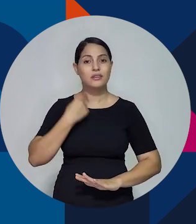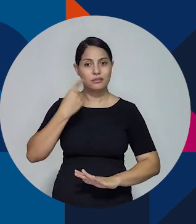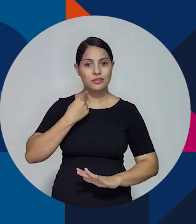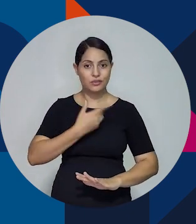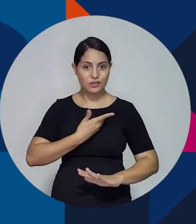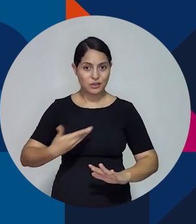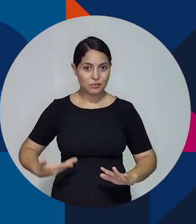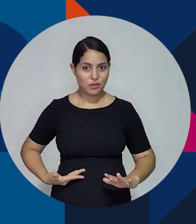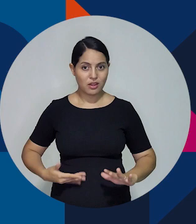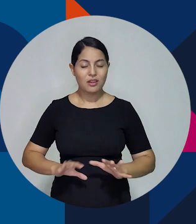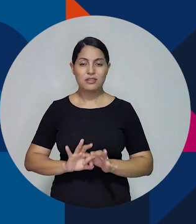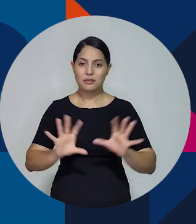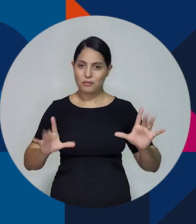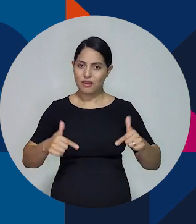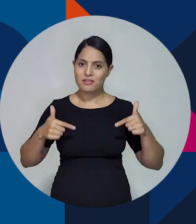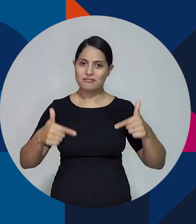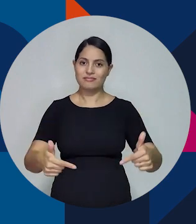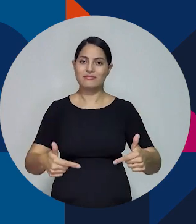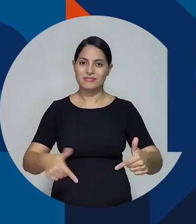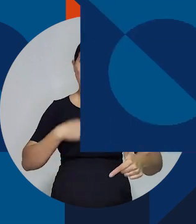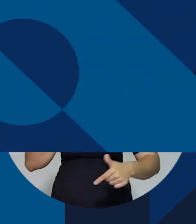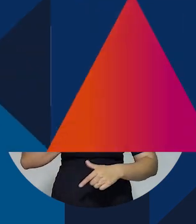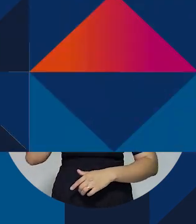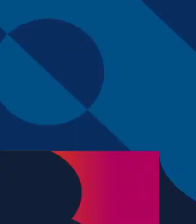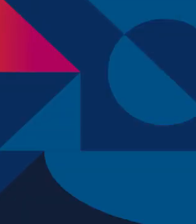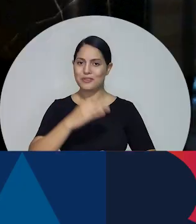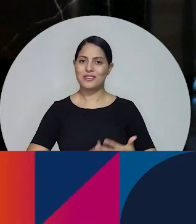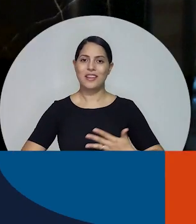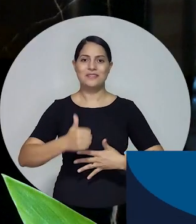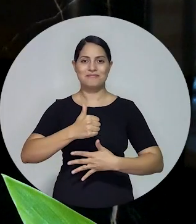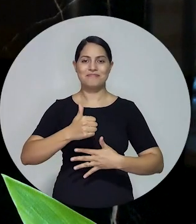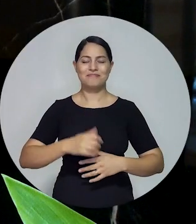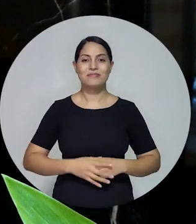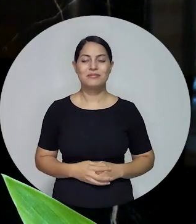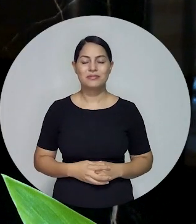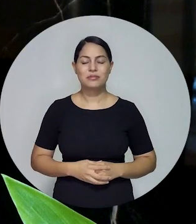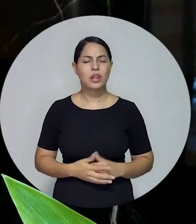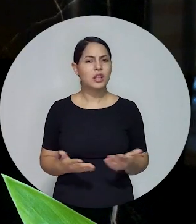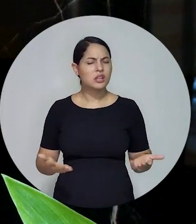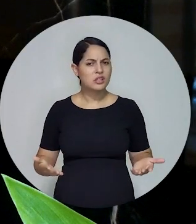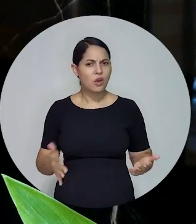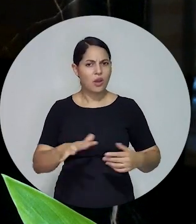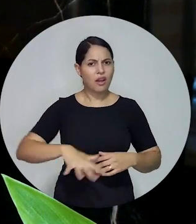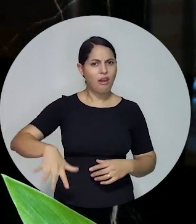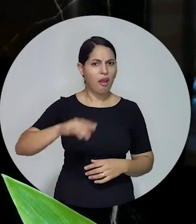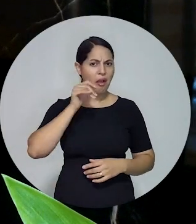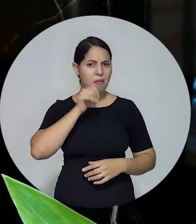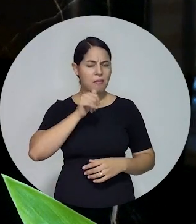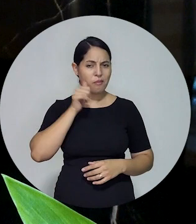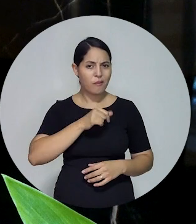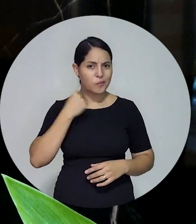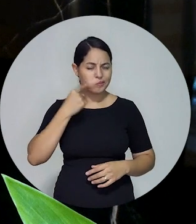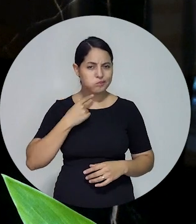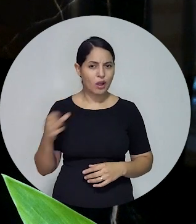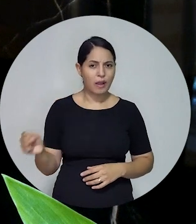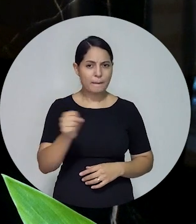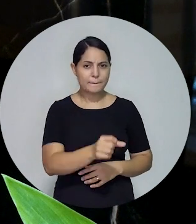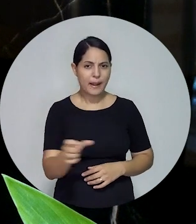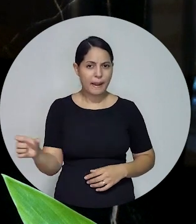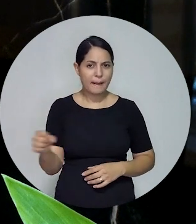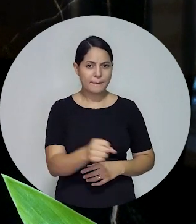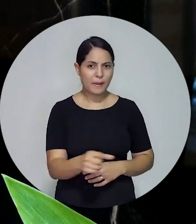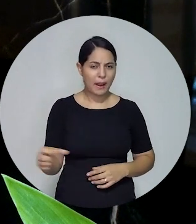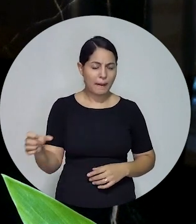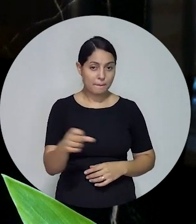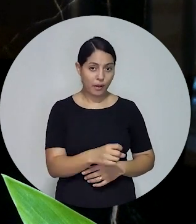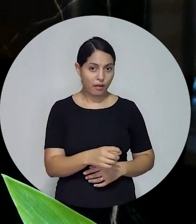é condição para que exista democracia. Essa é a nossa prioridade. Para reforçar a importância da ocupação feminina em espaços